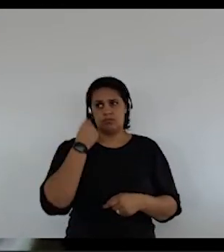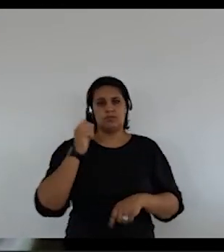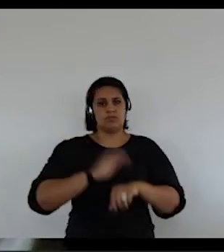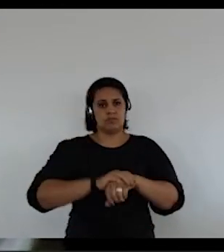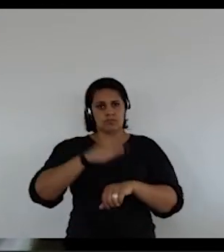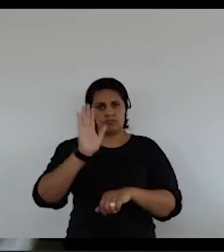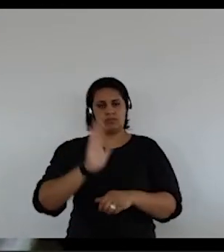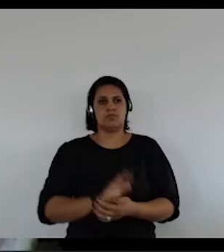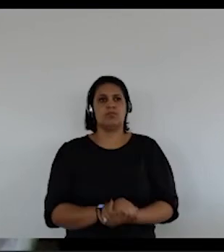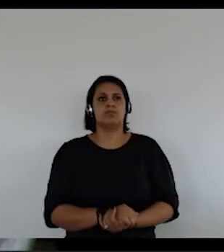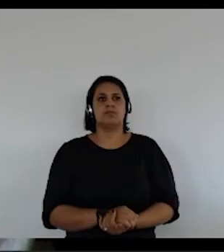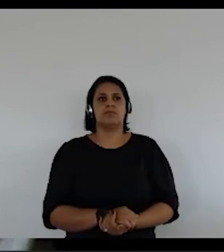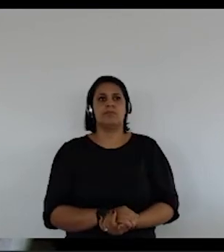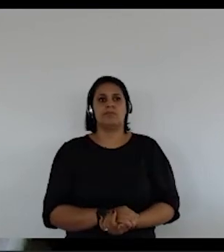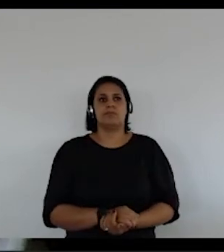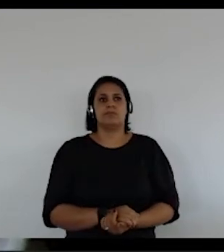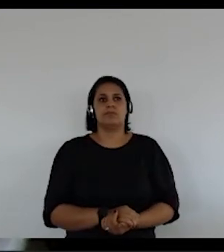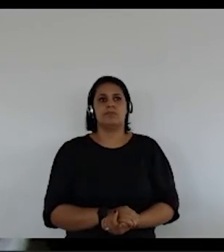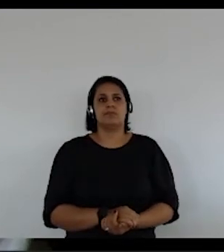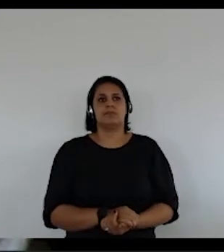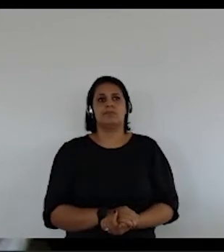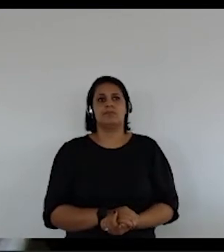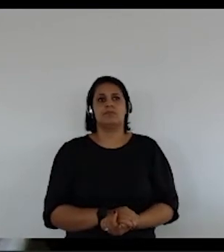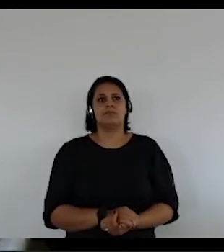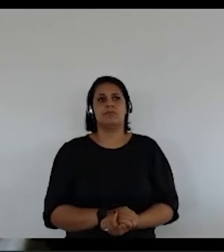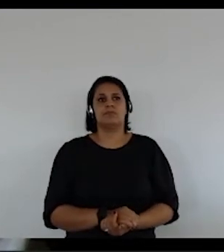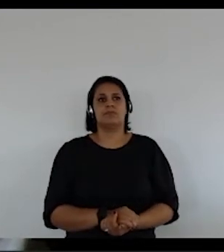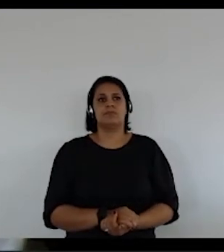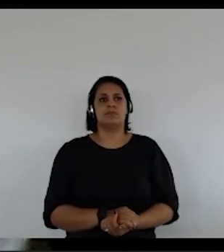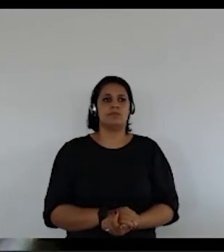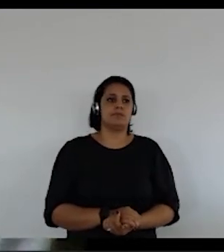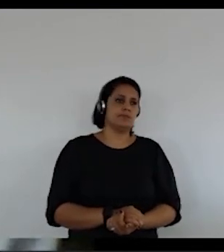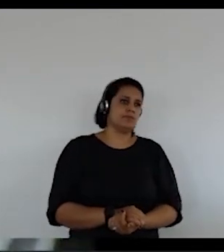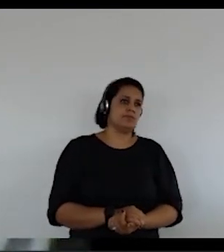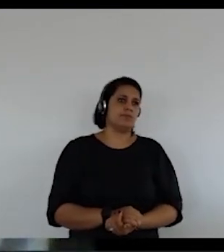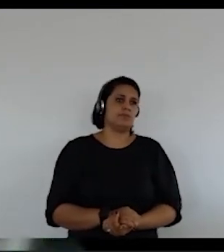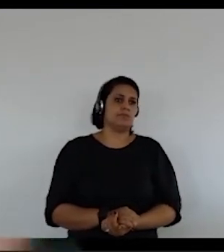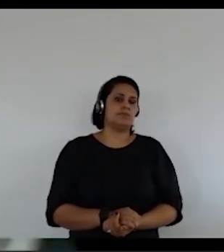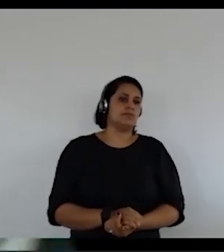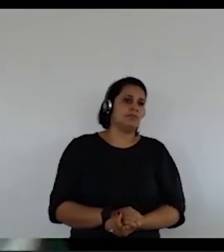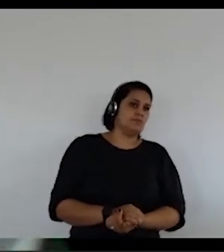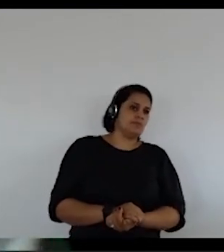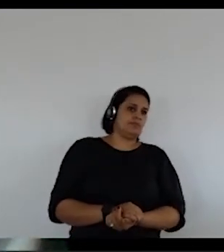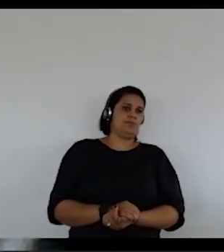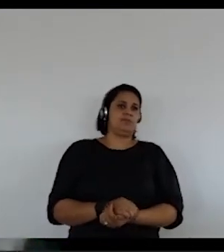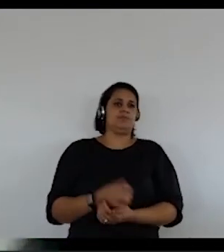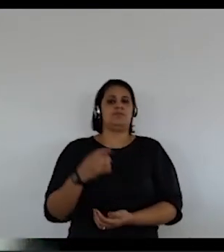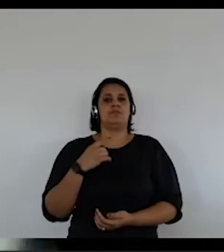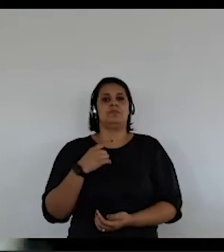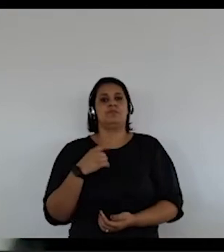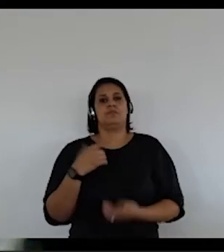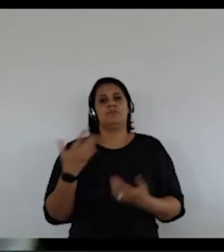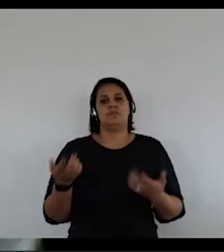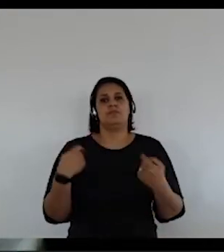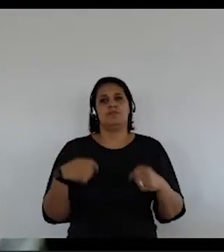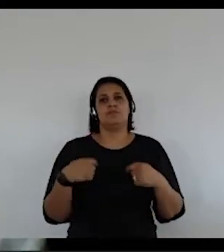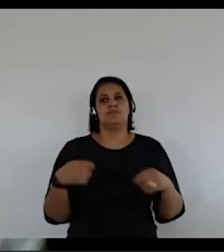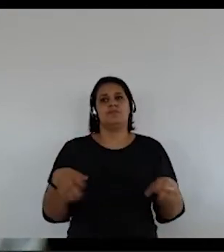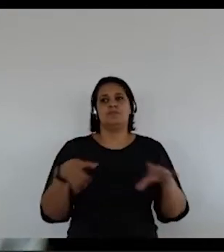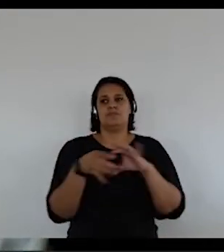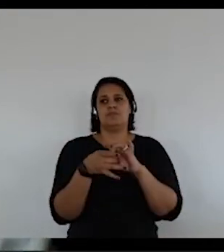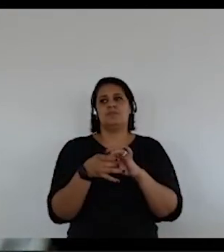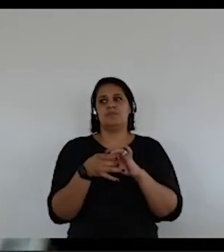para refletir, para melhorar e para fazer uma coordenação entre os diferentes